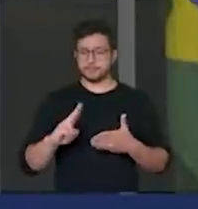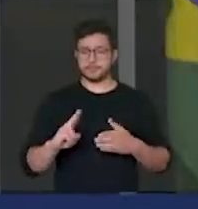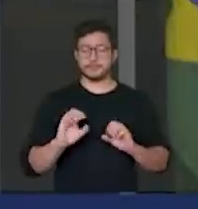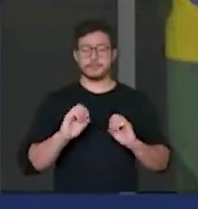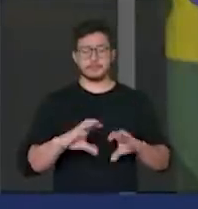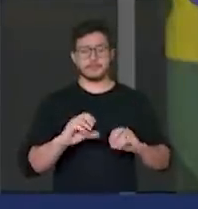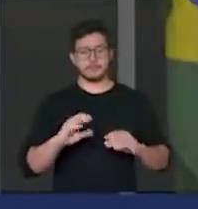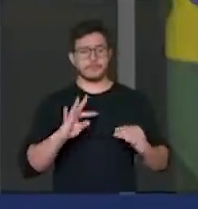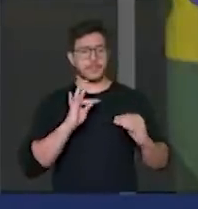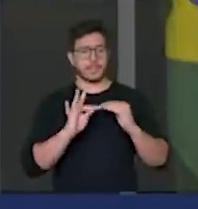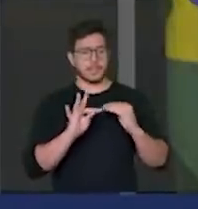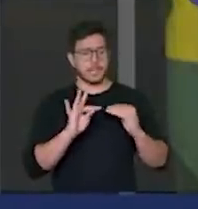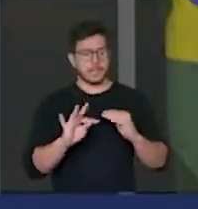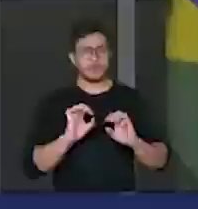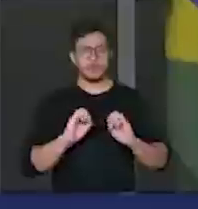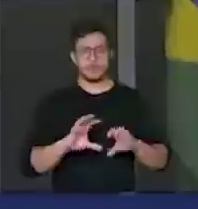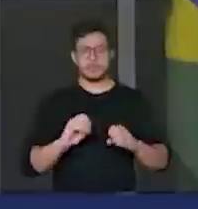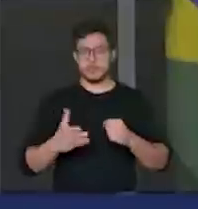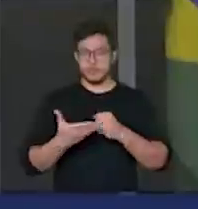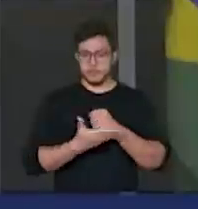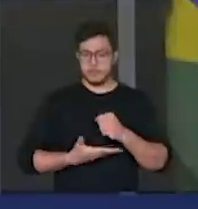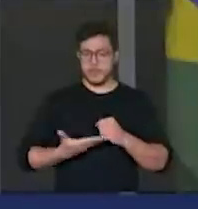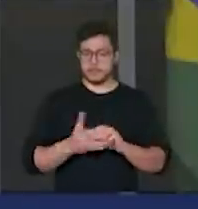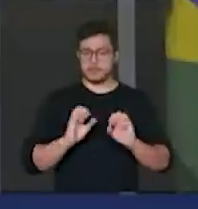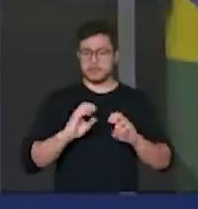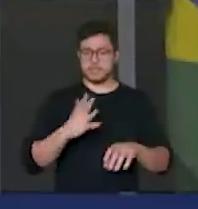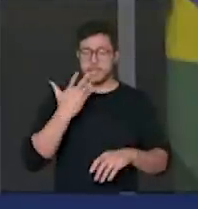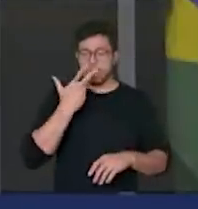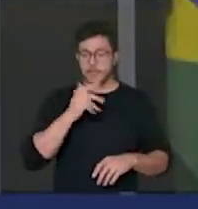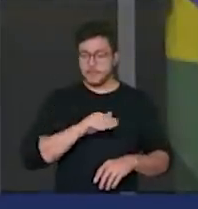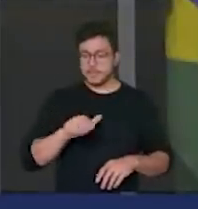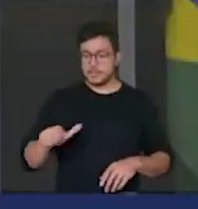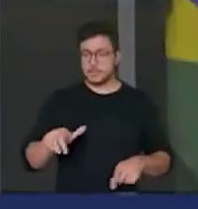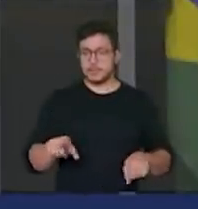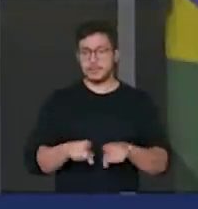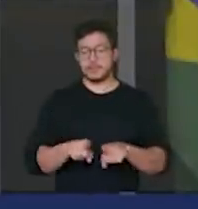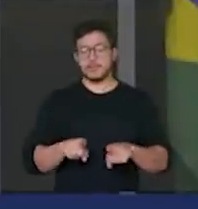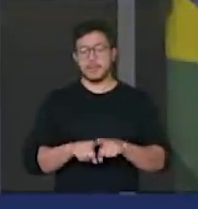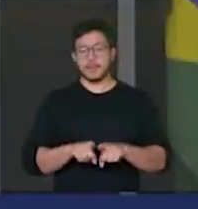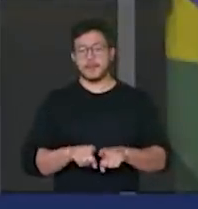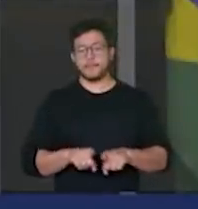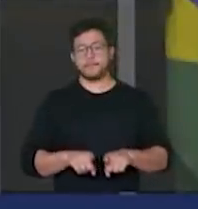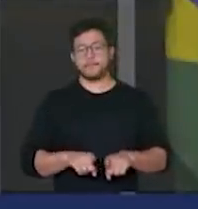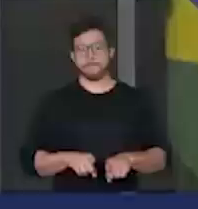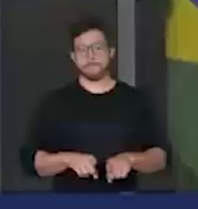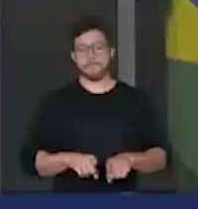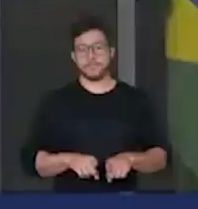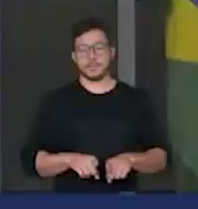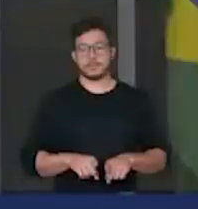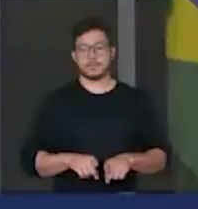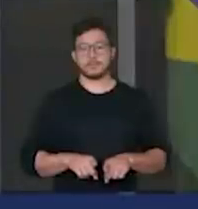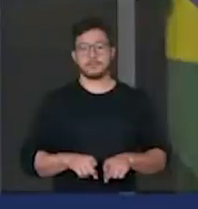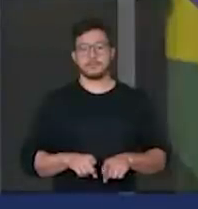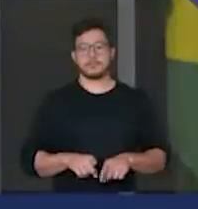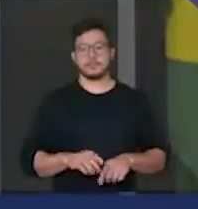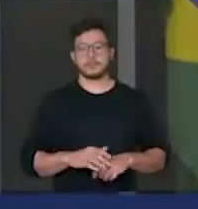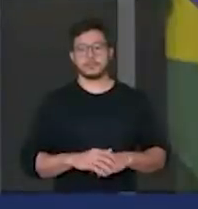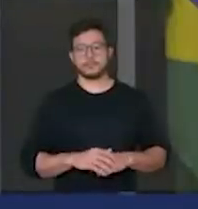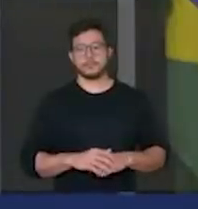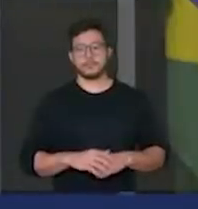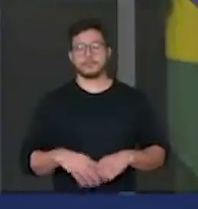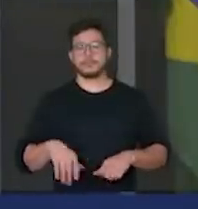técnico profissionalizante, do ensino básico, do ensino infantil e da educação infantil e das